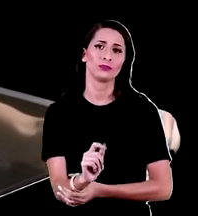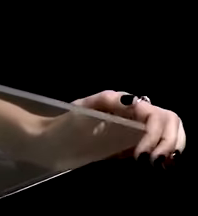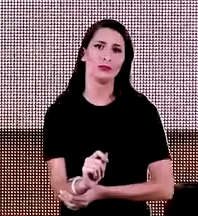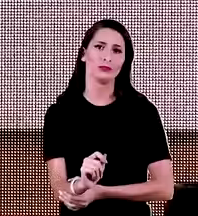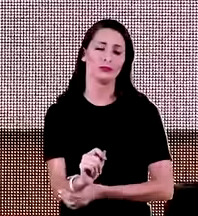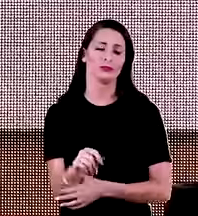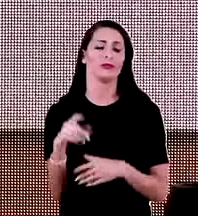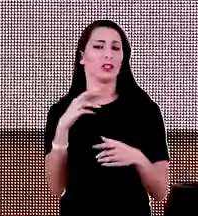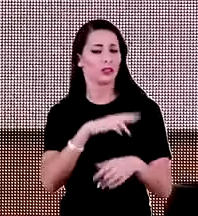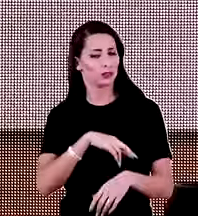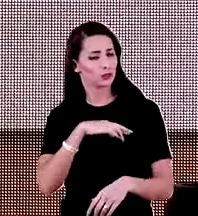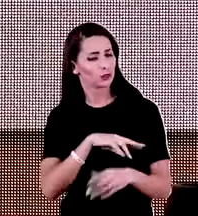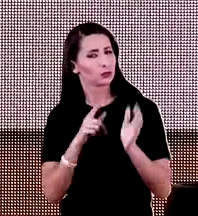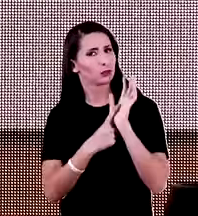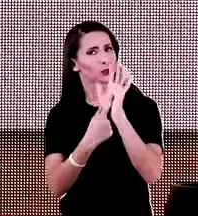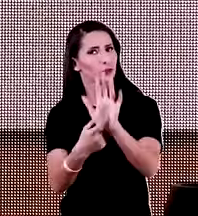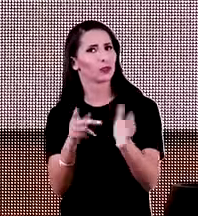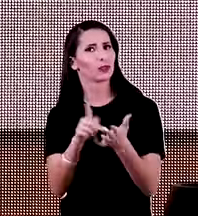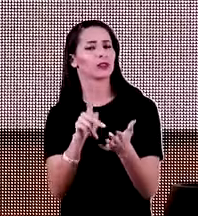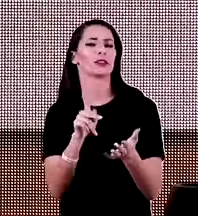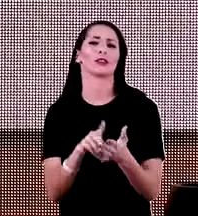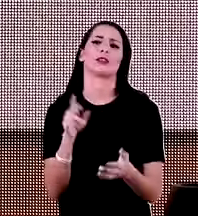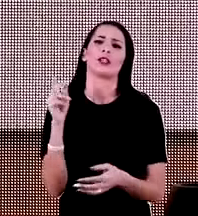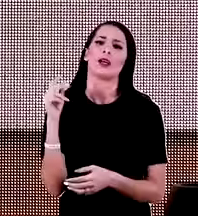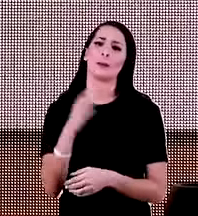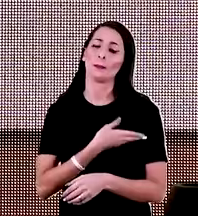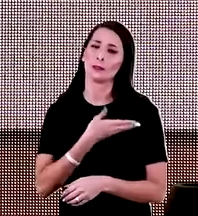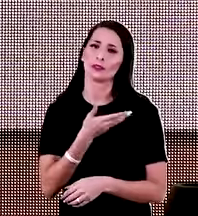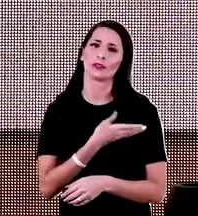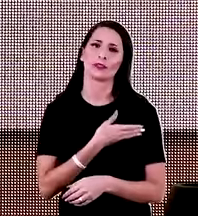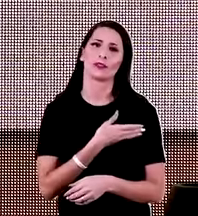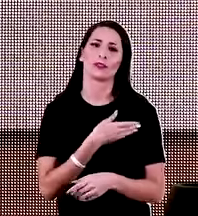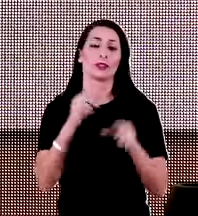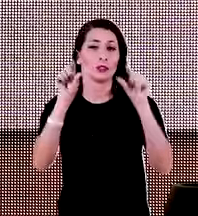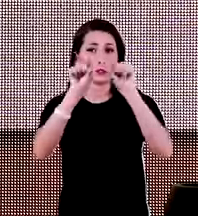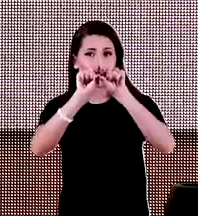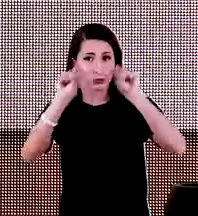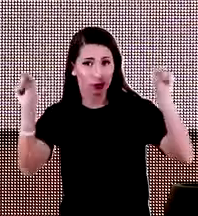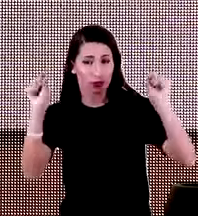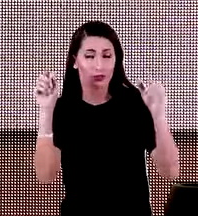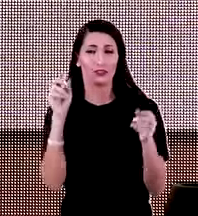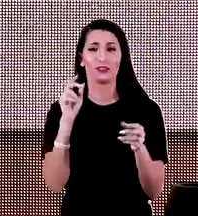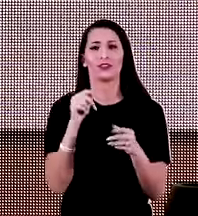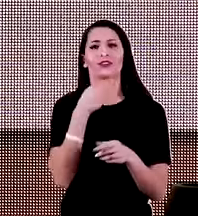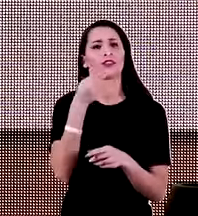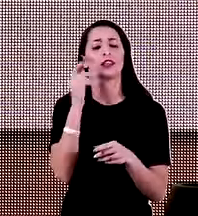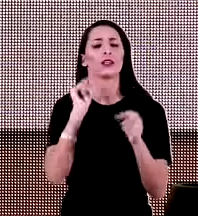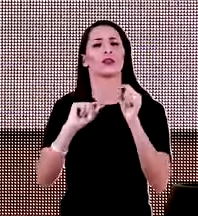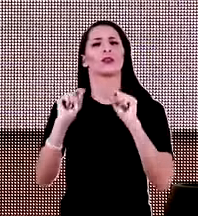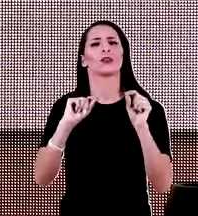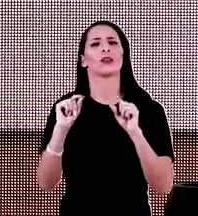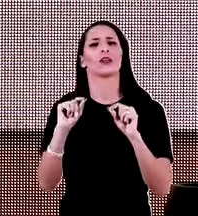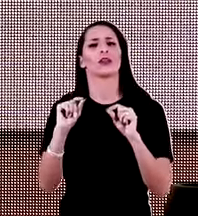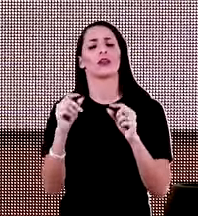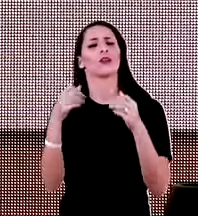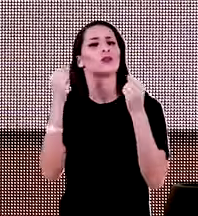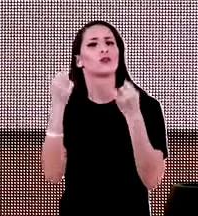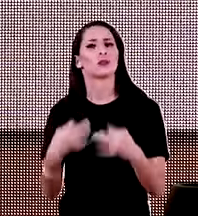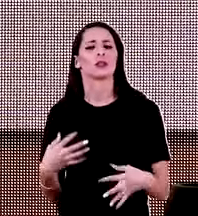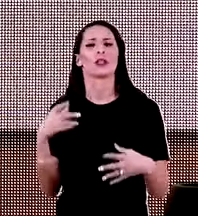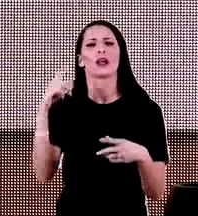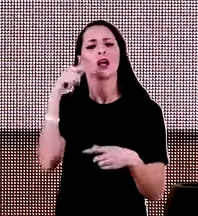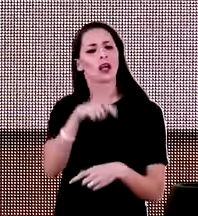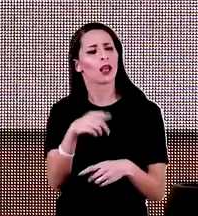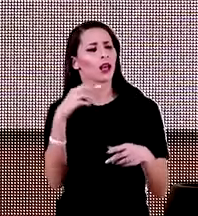a verdadeira amizade. E o texto diz que ela chorou, chorou. Ela se abraçou e